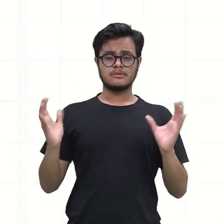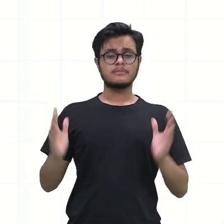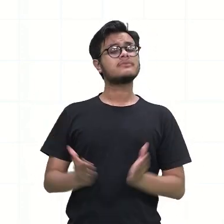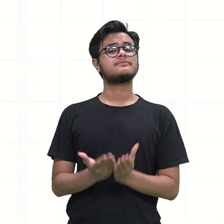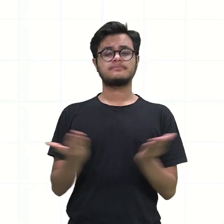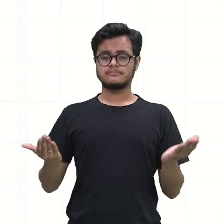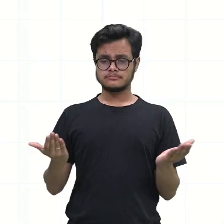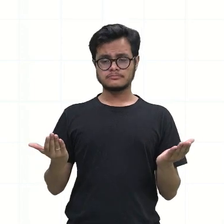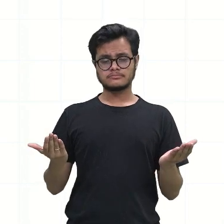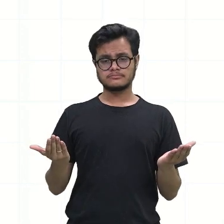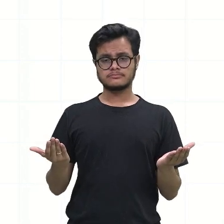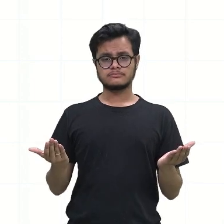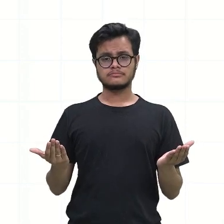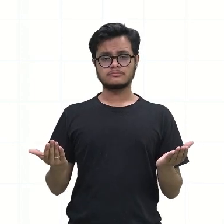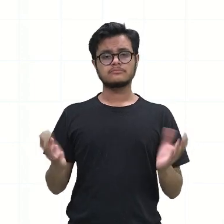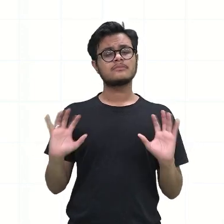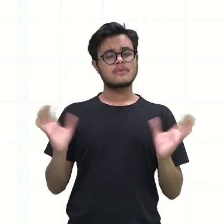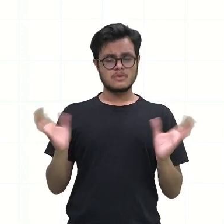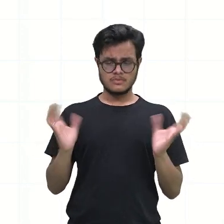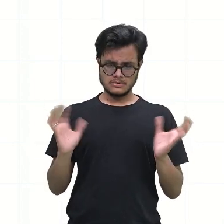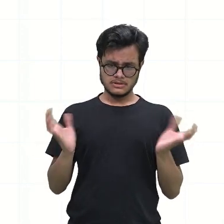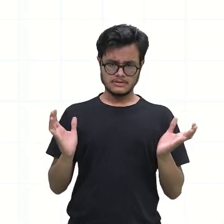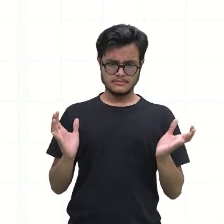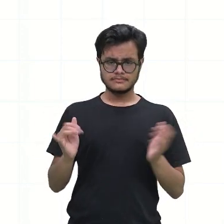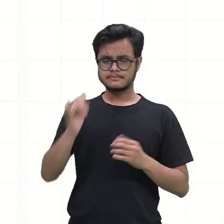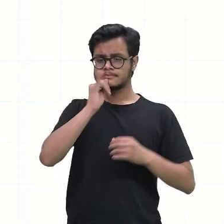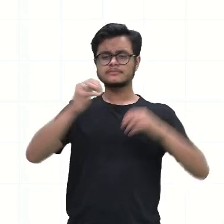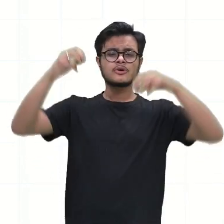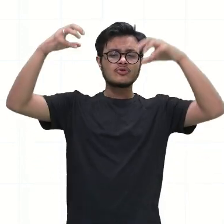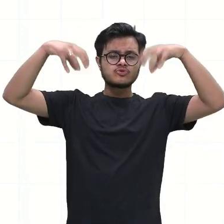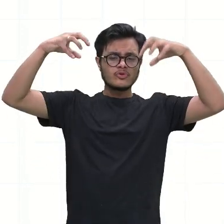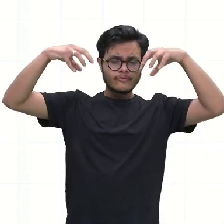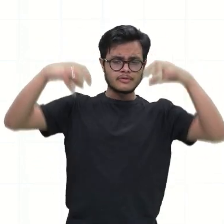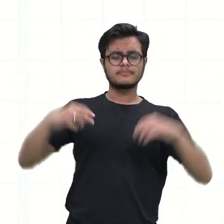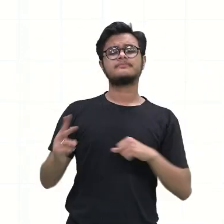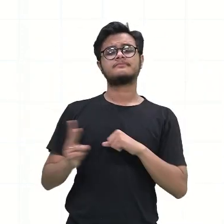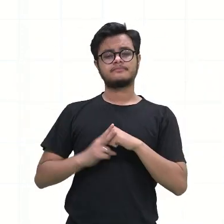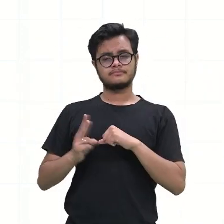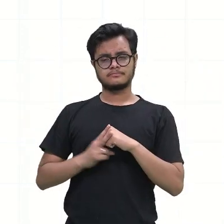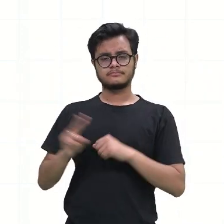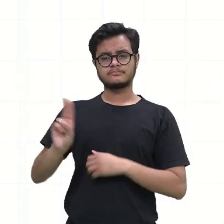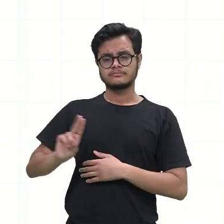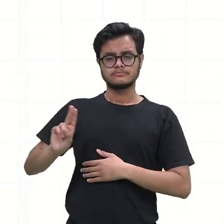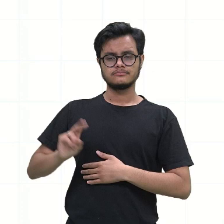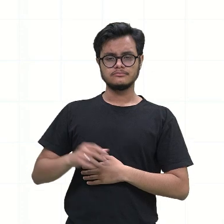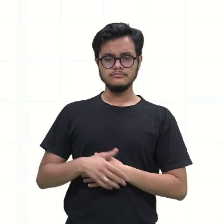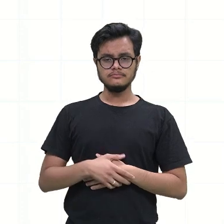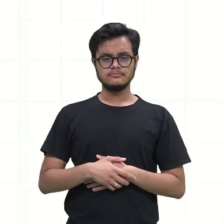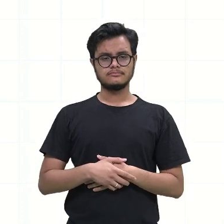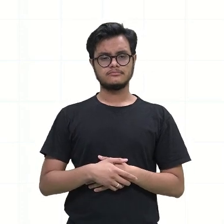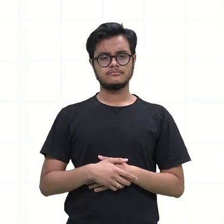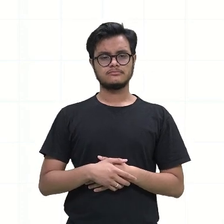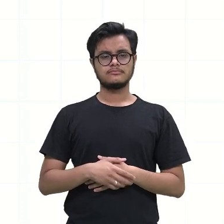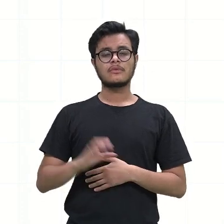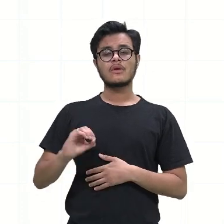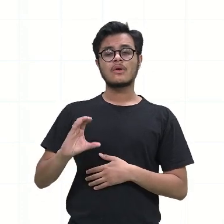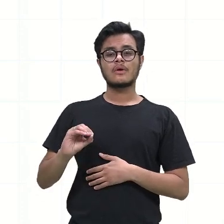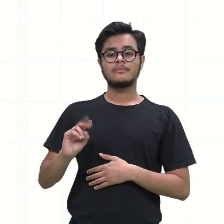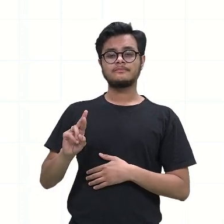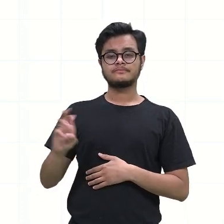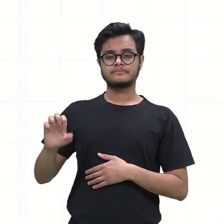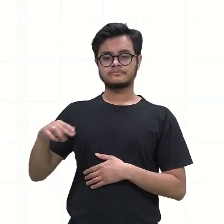fenômeno? Fenômeno meteorológico, olha aqui, de chuva, choveu, também é um verbo. Uma